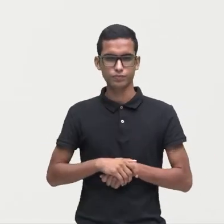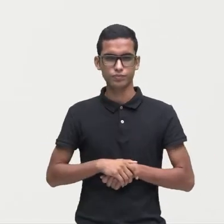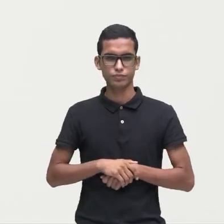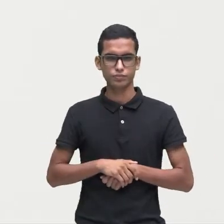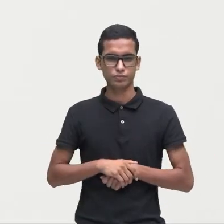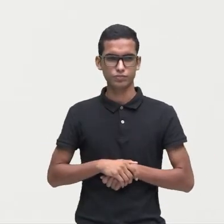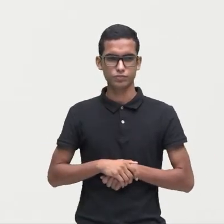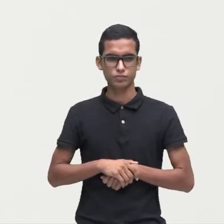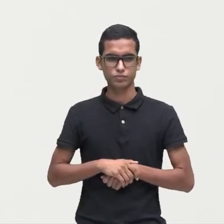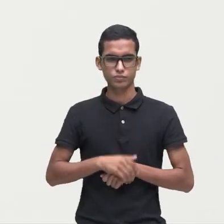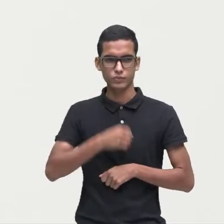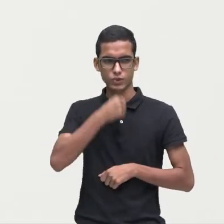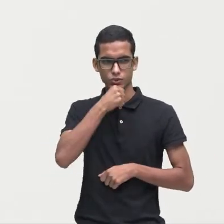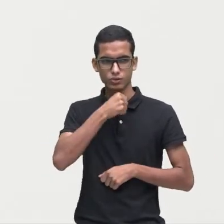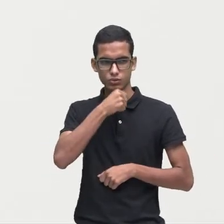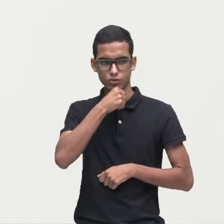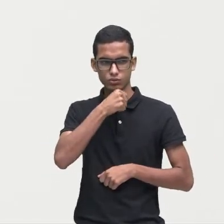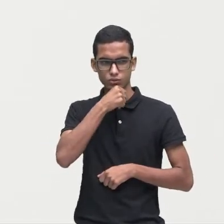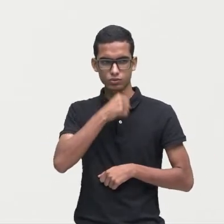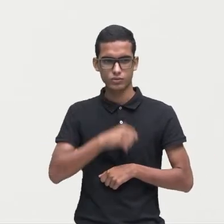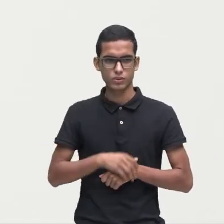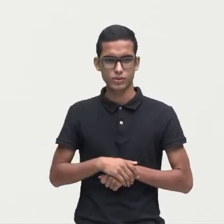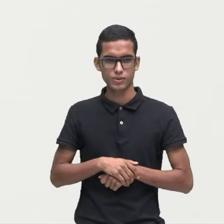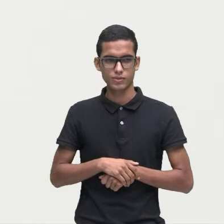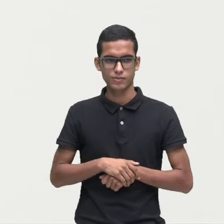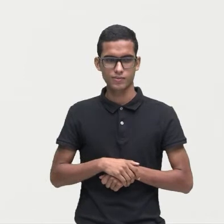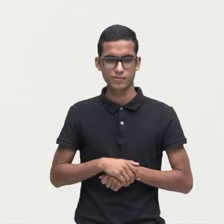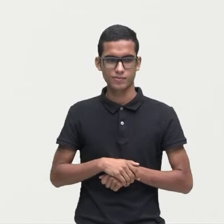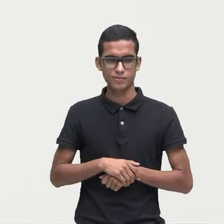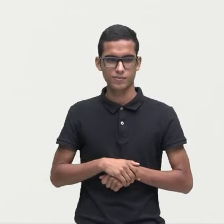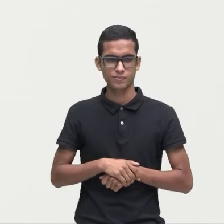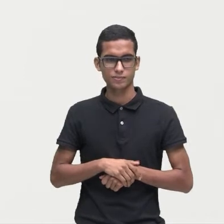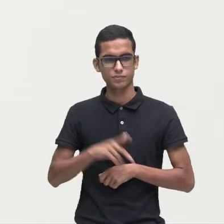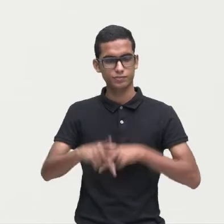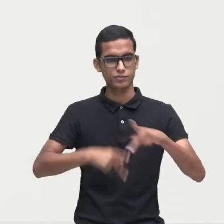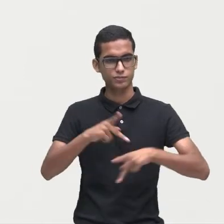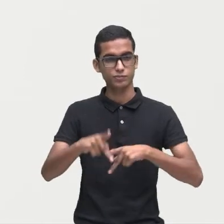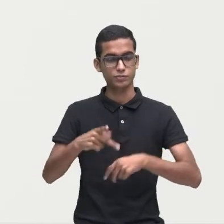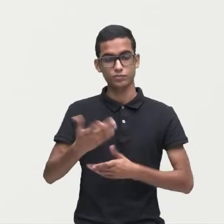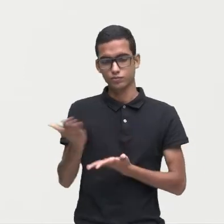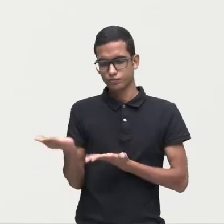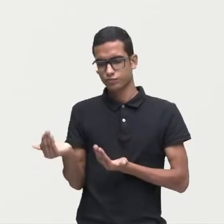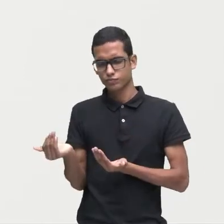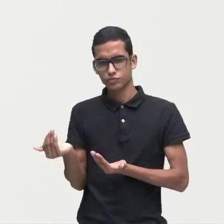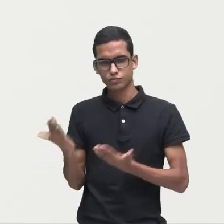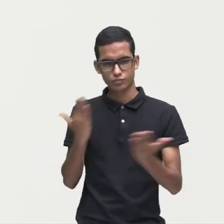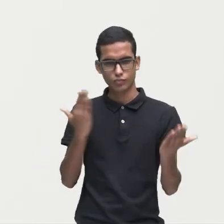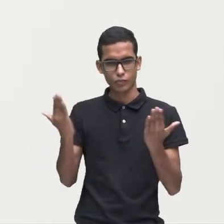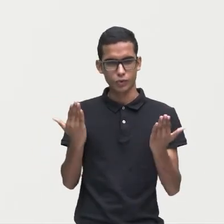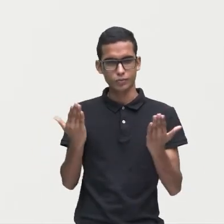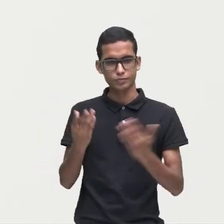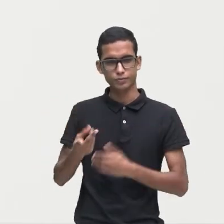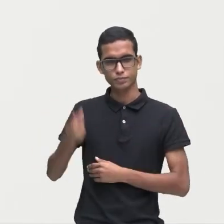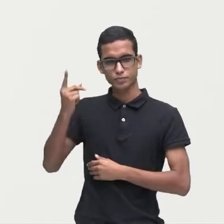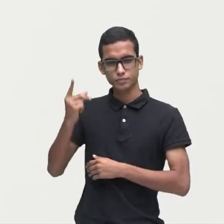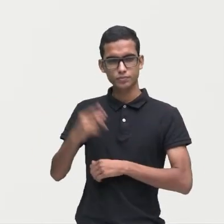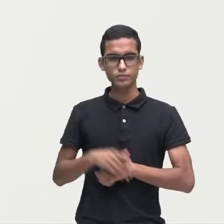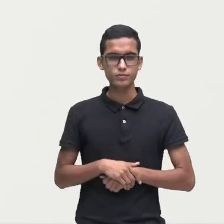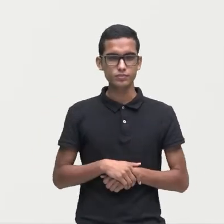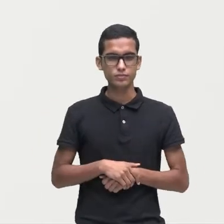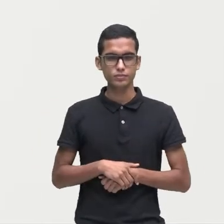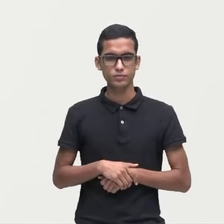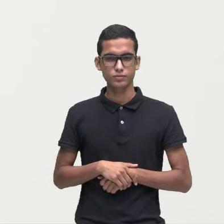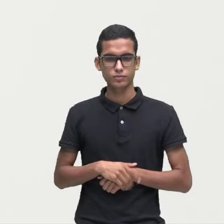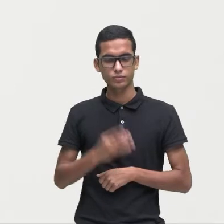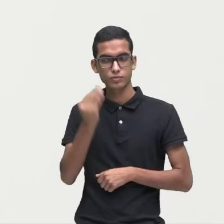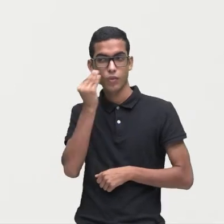A diminuição da população idosa e o aumento da população jovem daquela época, tá? Ó, observa aqui